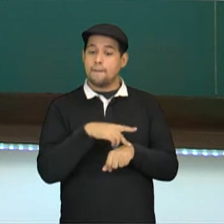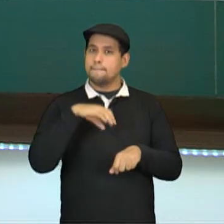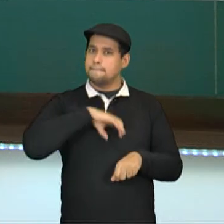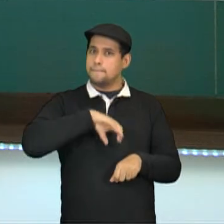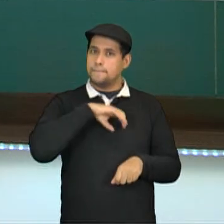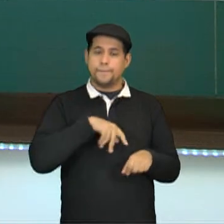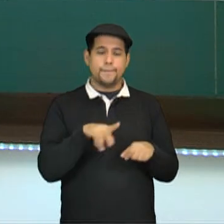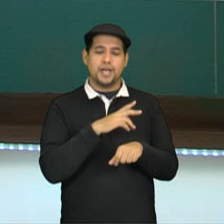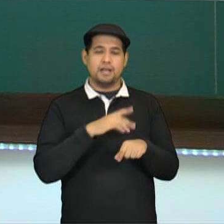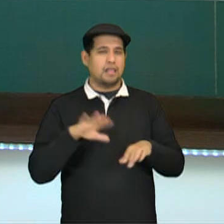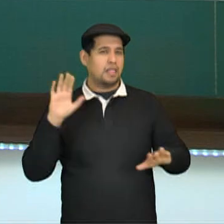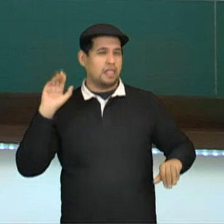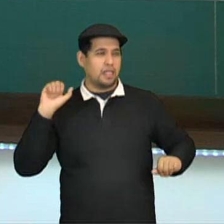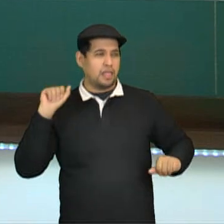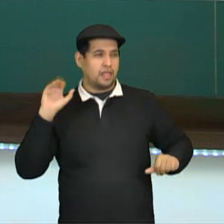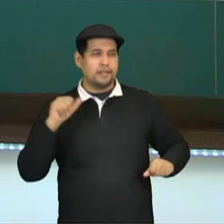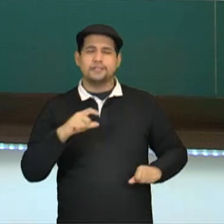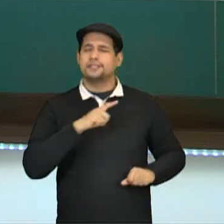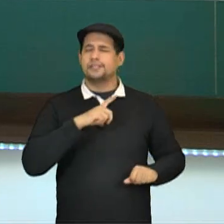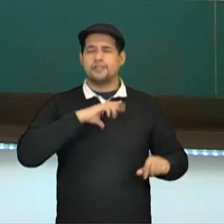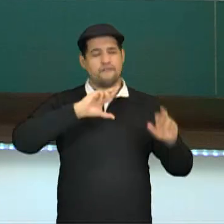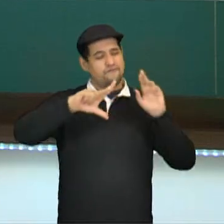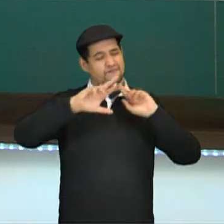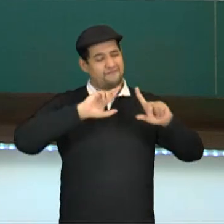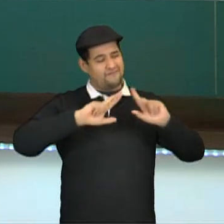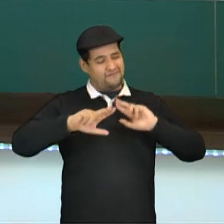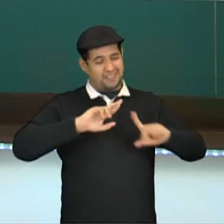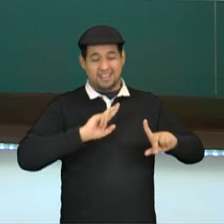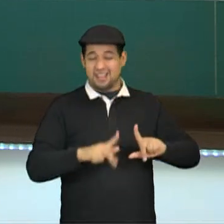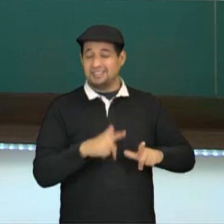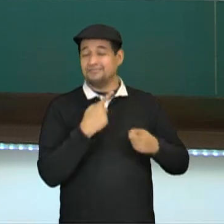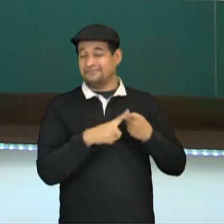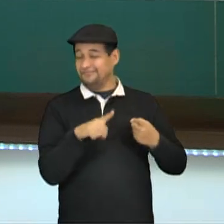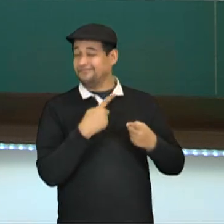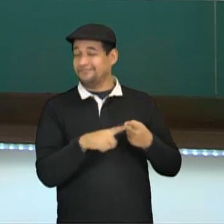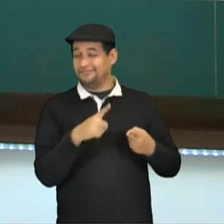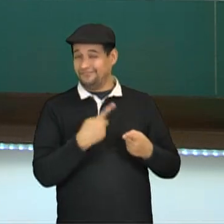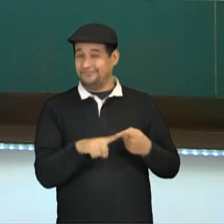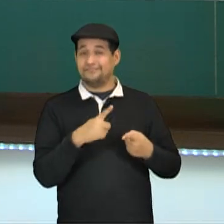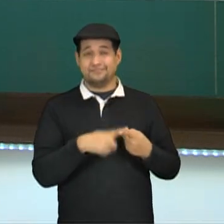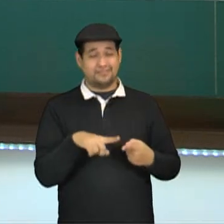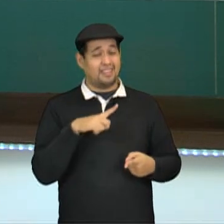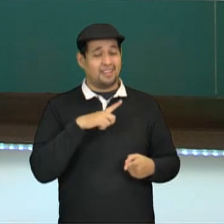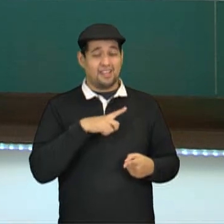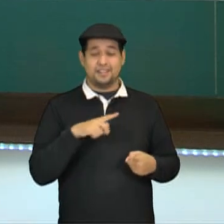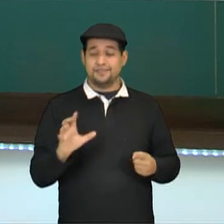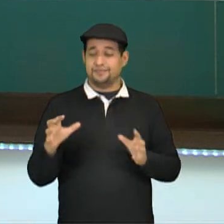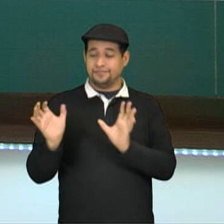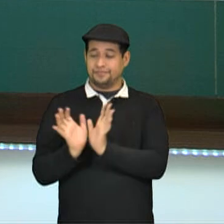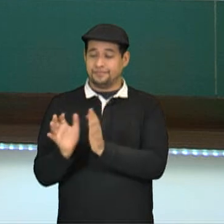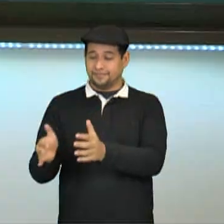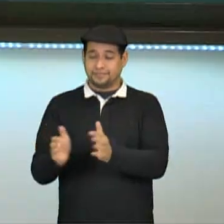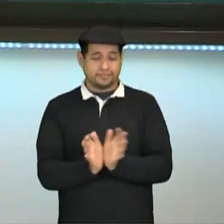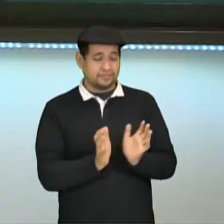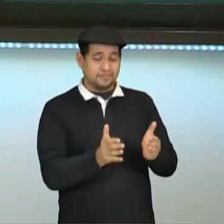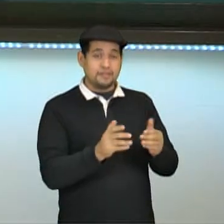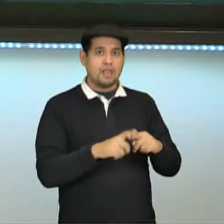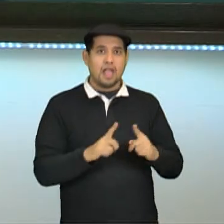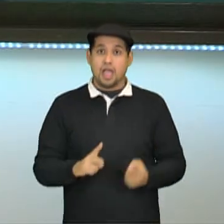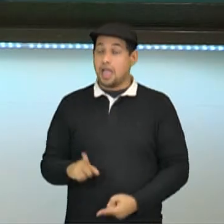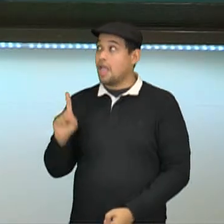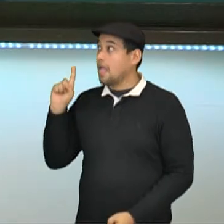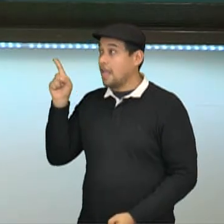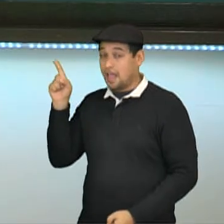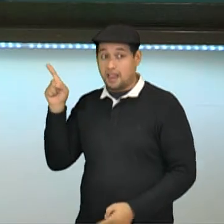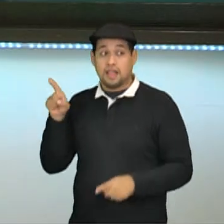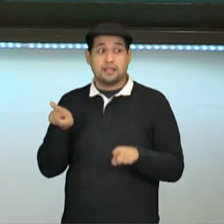já haviam séculos, tinham aí várias tretas envolvendo esses dois reinos, né? Carlota